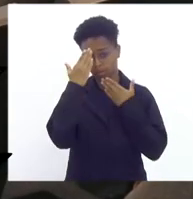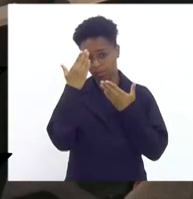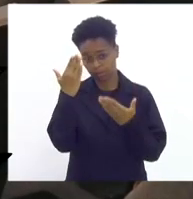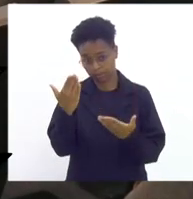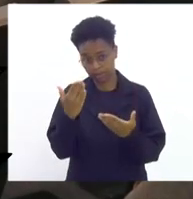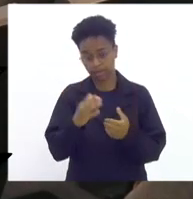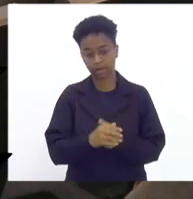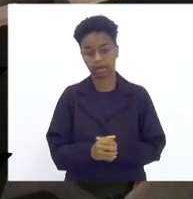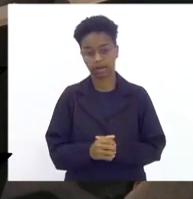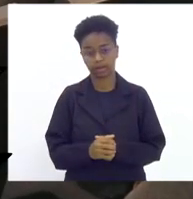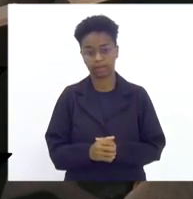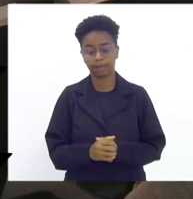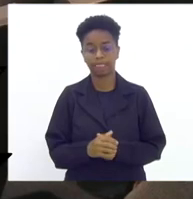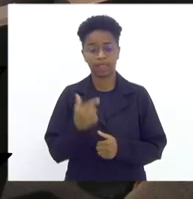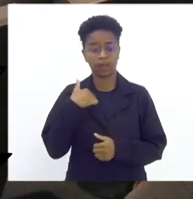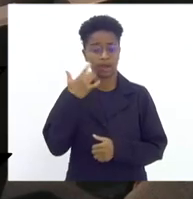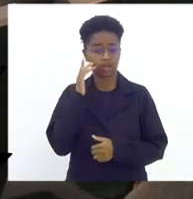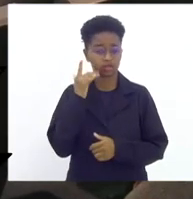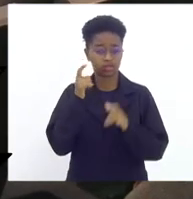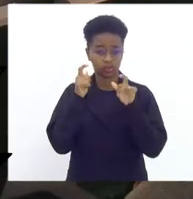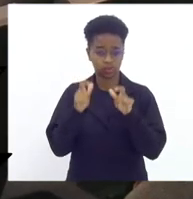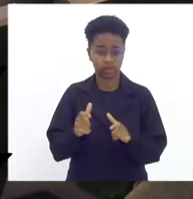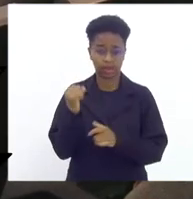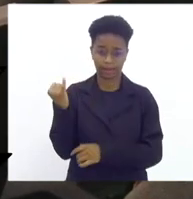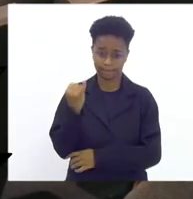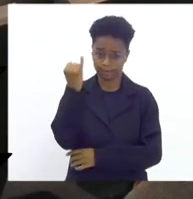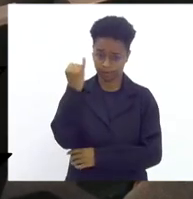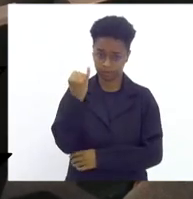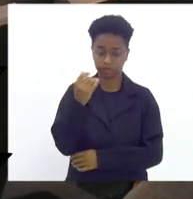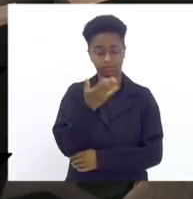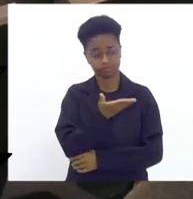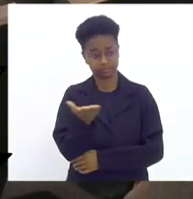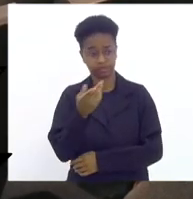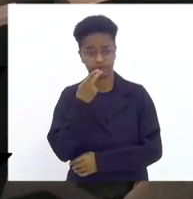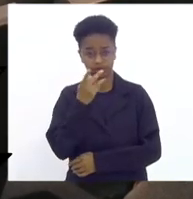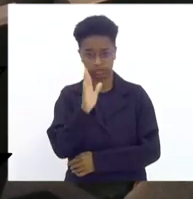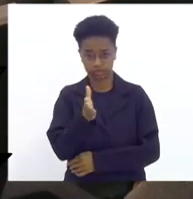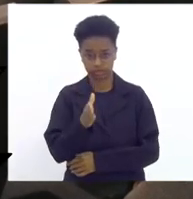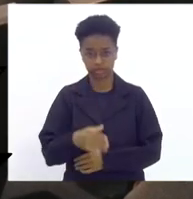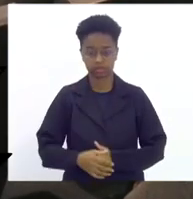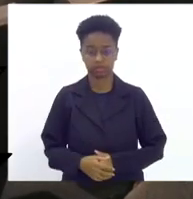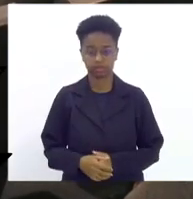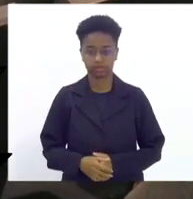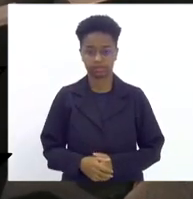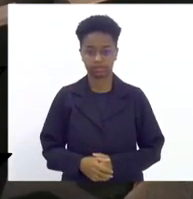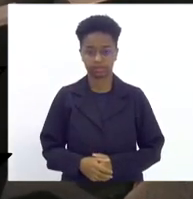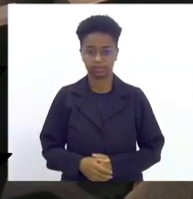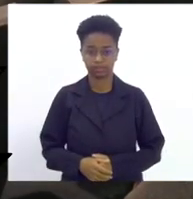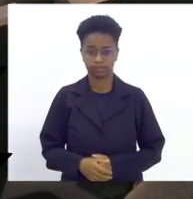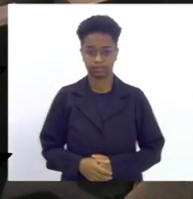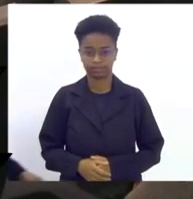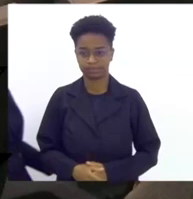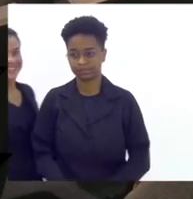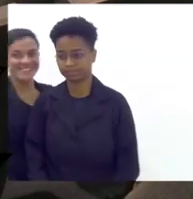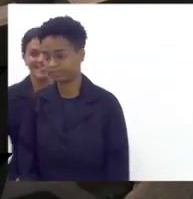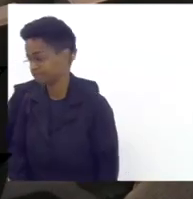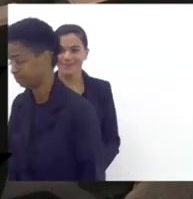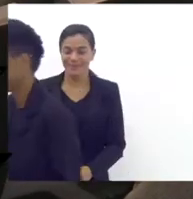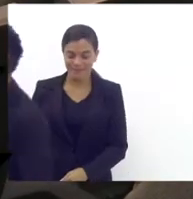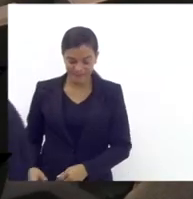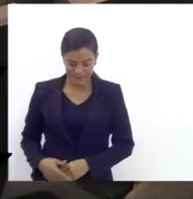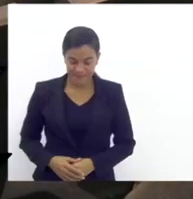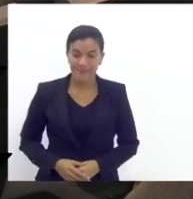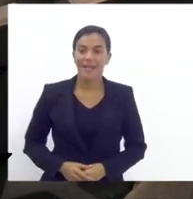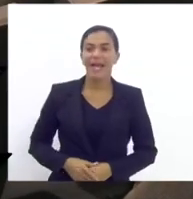acho que é um espaço importante como muitos já falaram né porque eu acredito que as políticas públicas